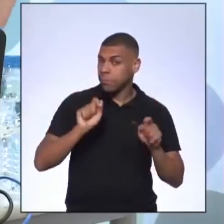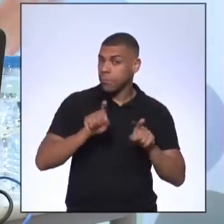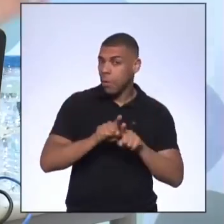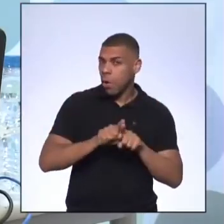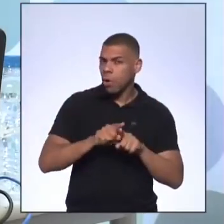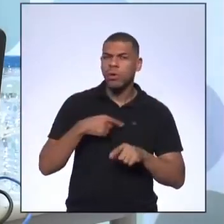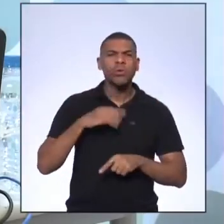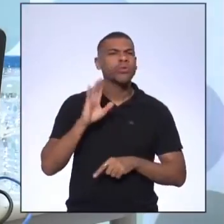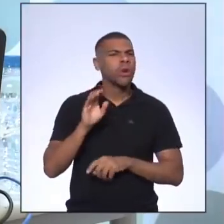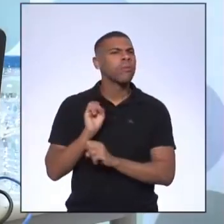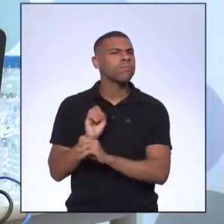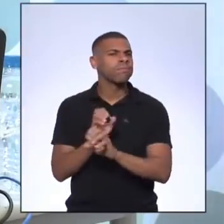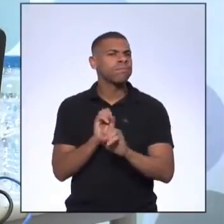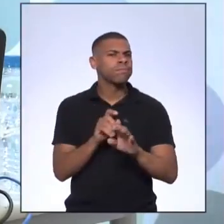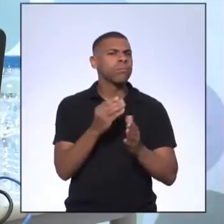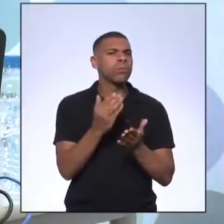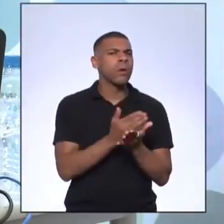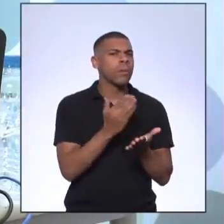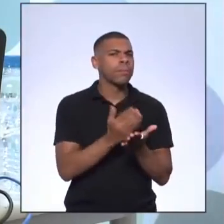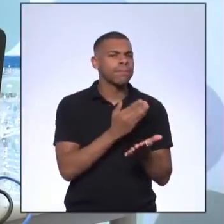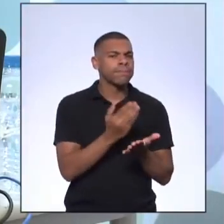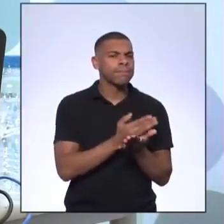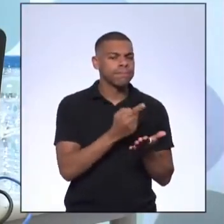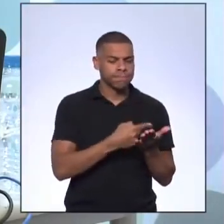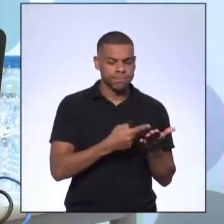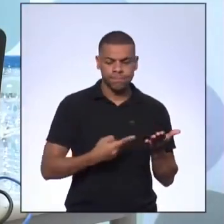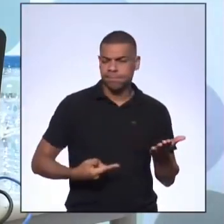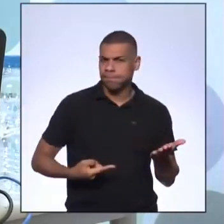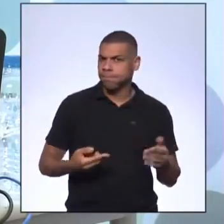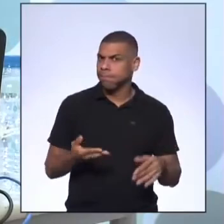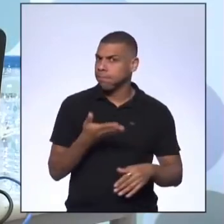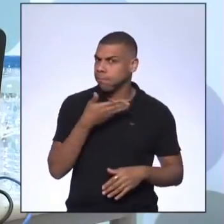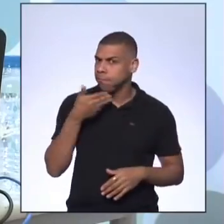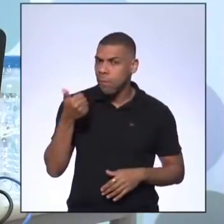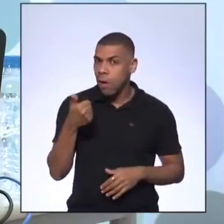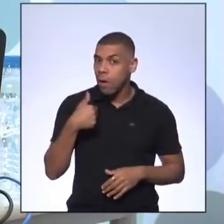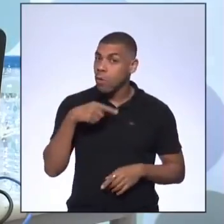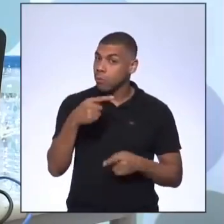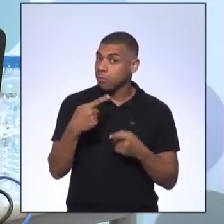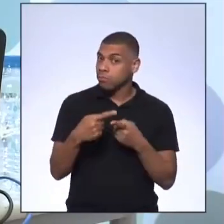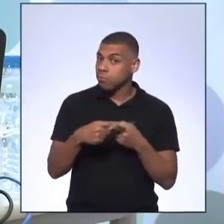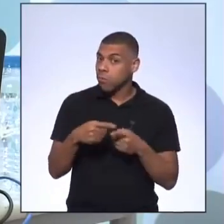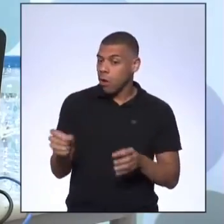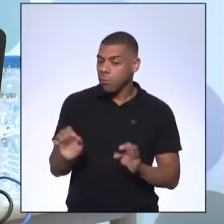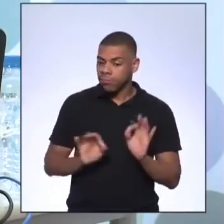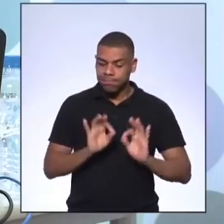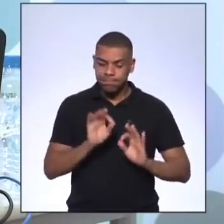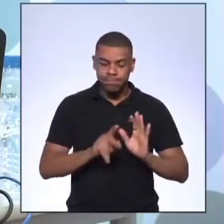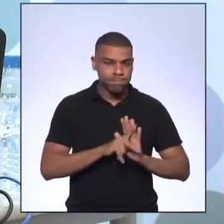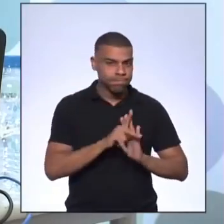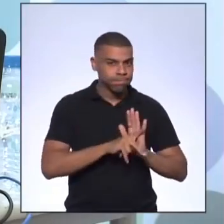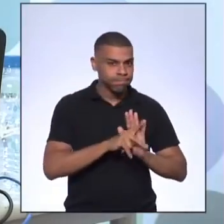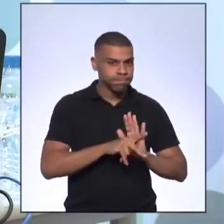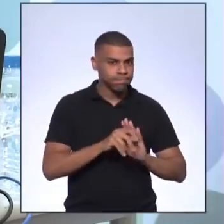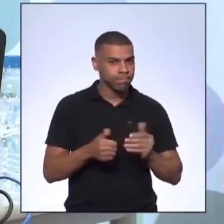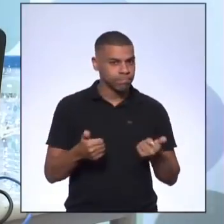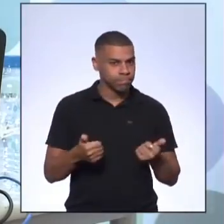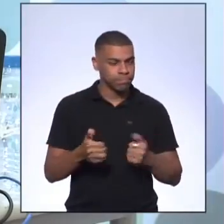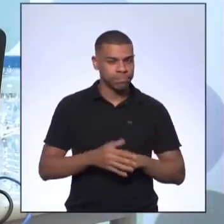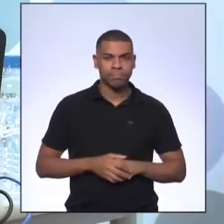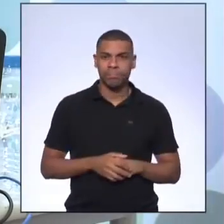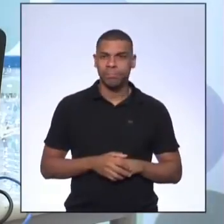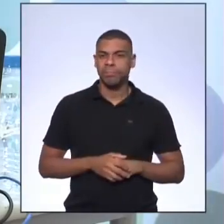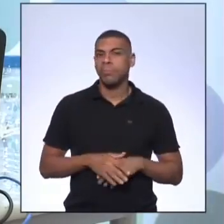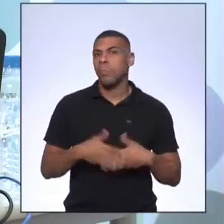que eu passei, do que está aqui na apostila, quanto mais melhor, que os professores propõem para vocês, aí é com vocês, né? Vocês vão